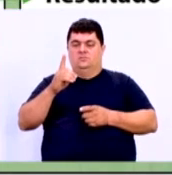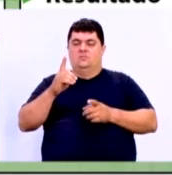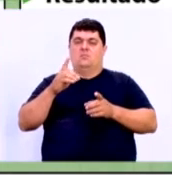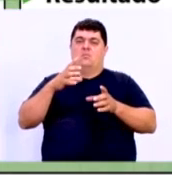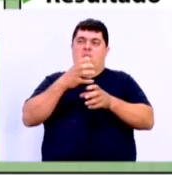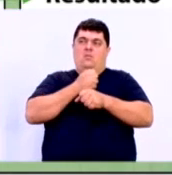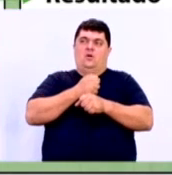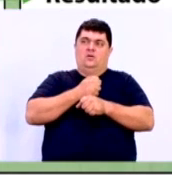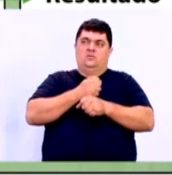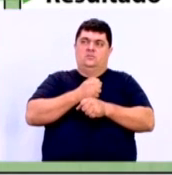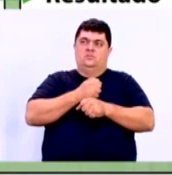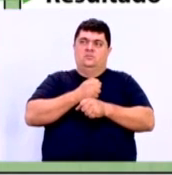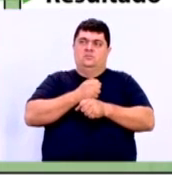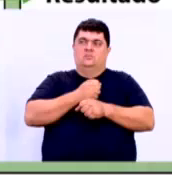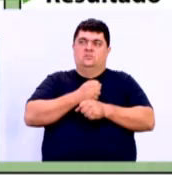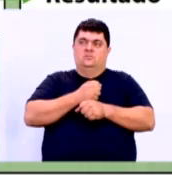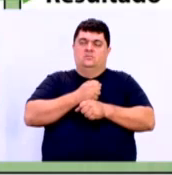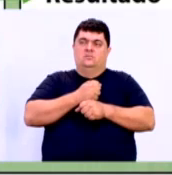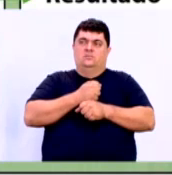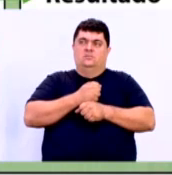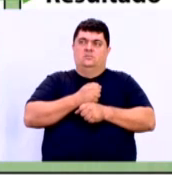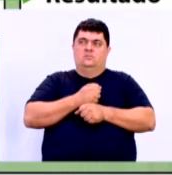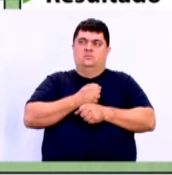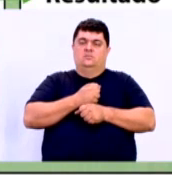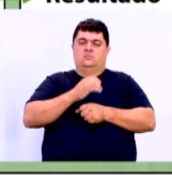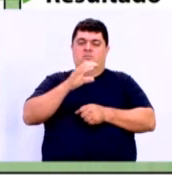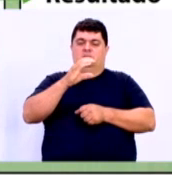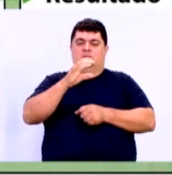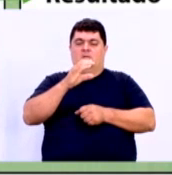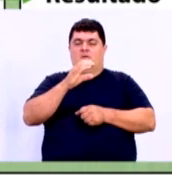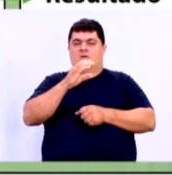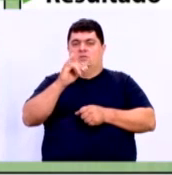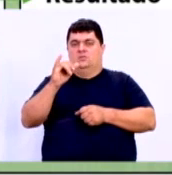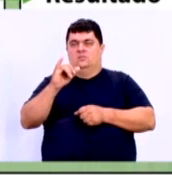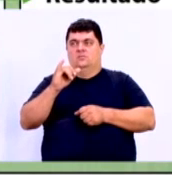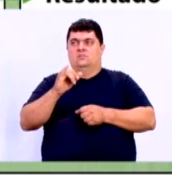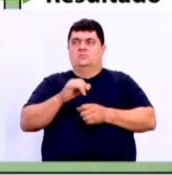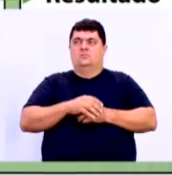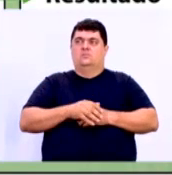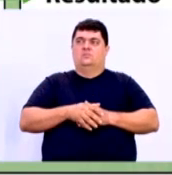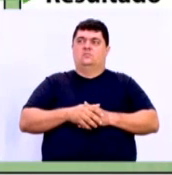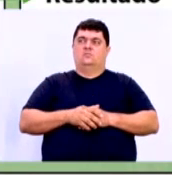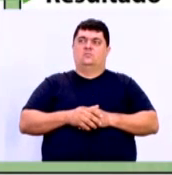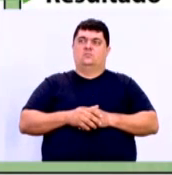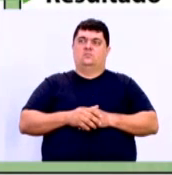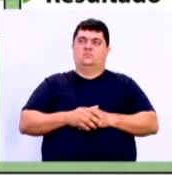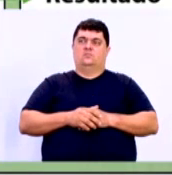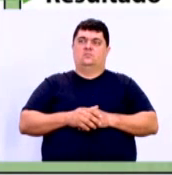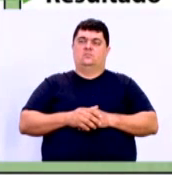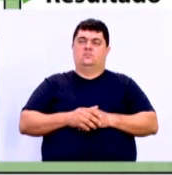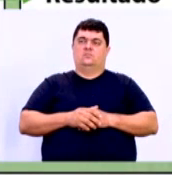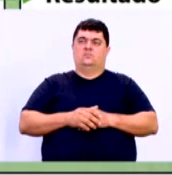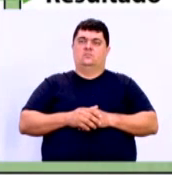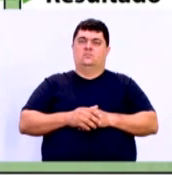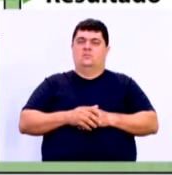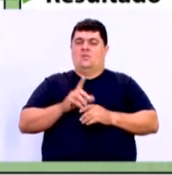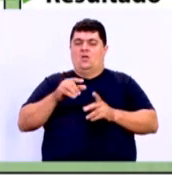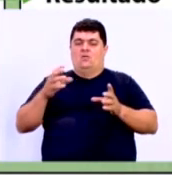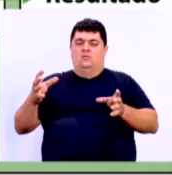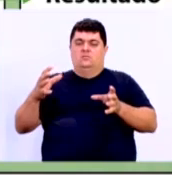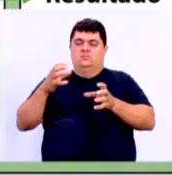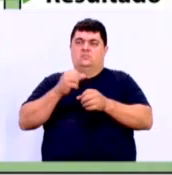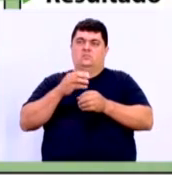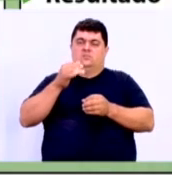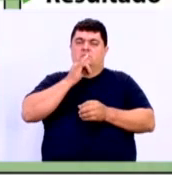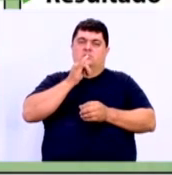mais o custo indireto rateado, certo? O que foi rateado aqui vai ser a soma. Vamos